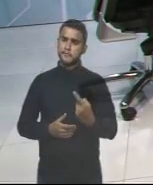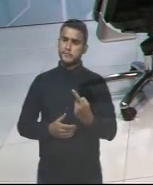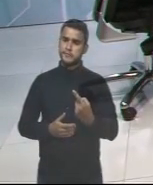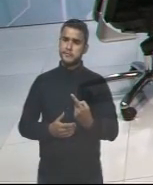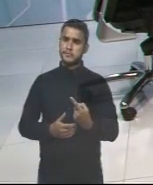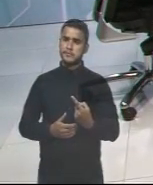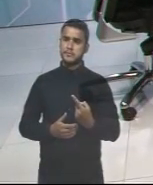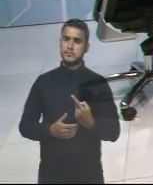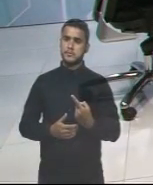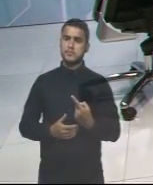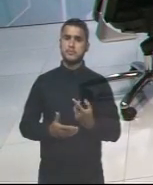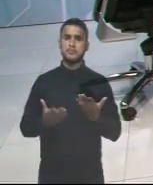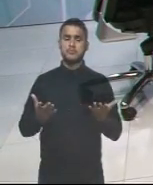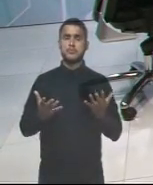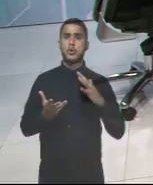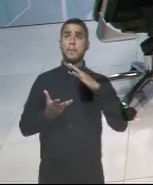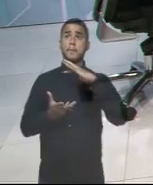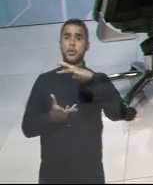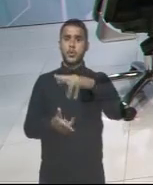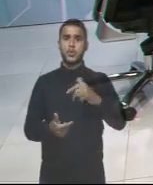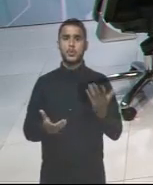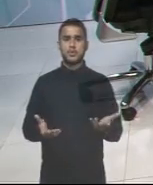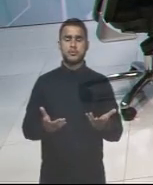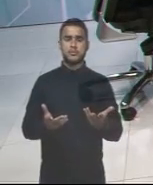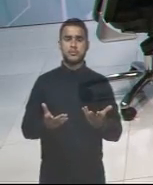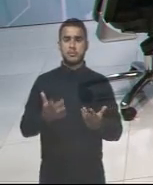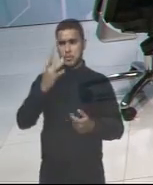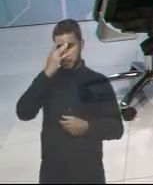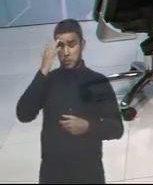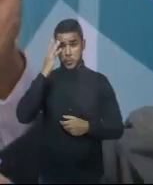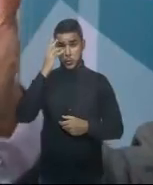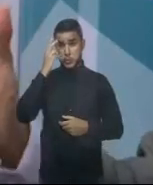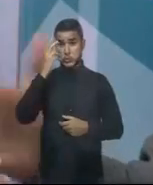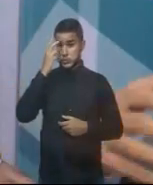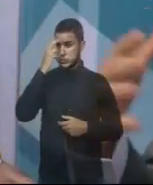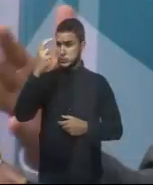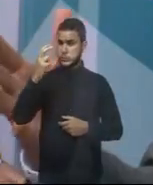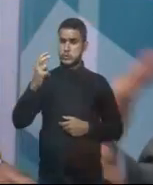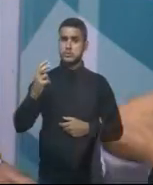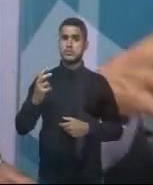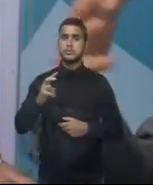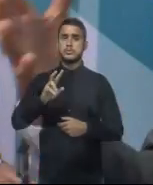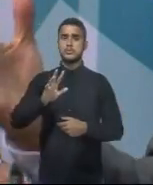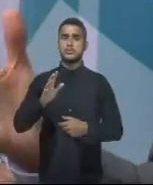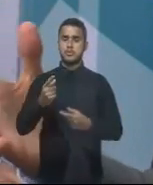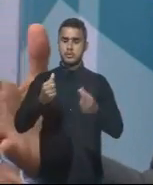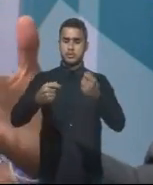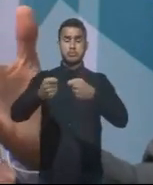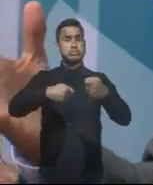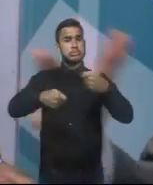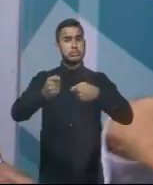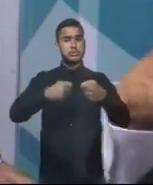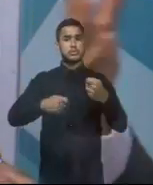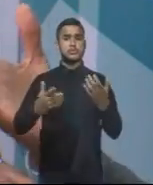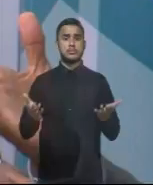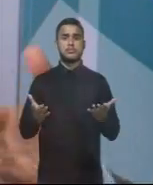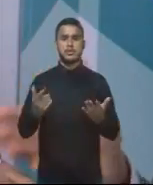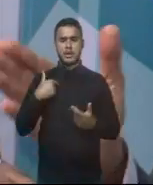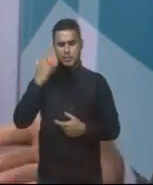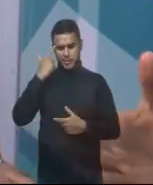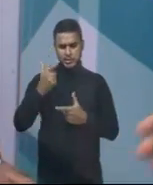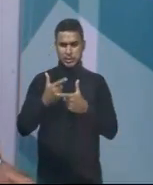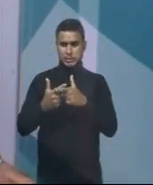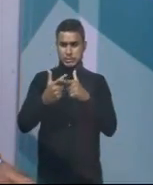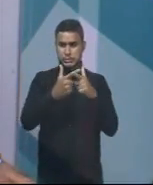ver o mundo inteiro dos intelectuais achando que essa economia aberta, essa economia de mercado, é um vilão, porque